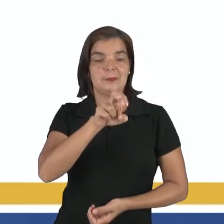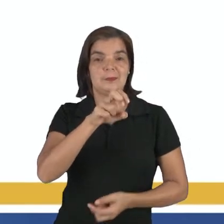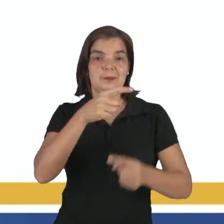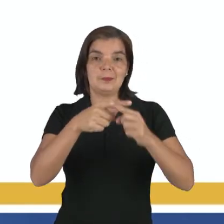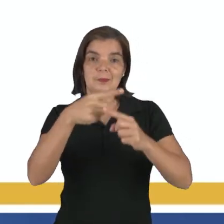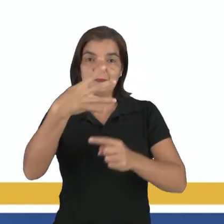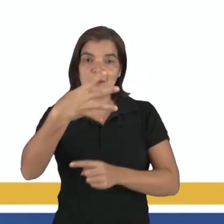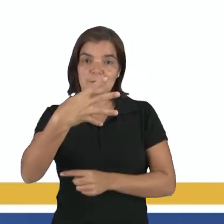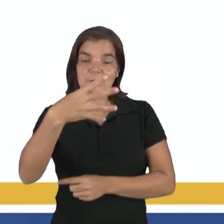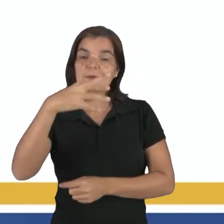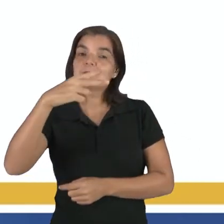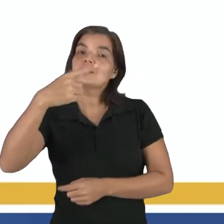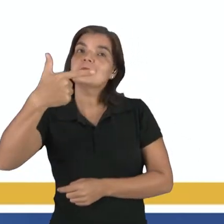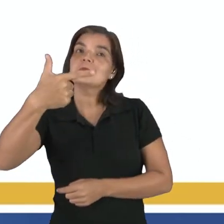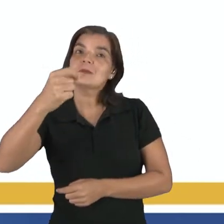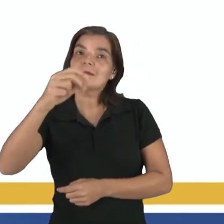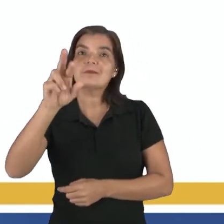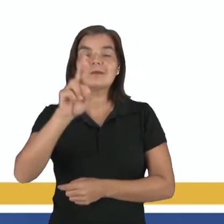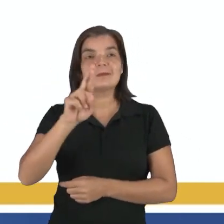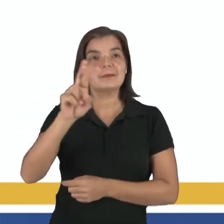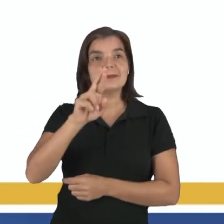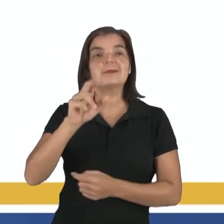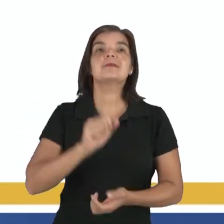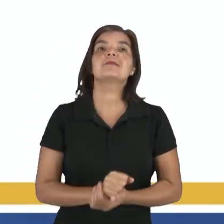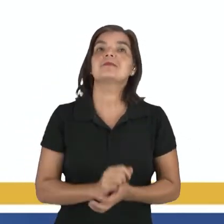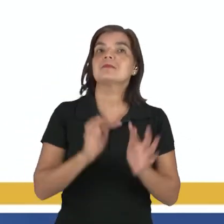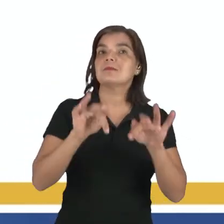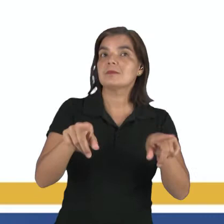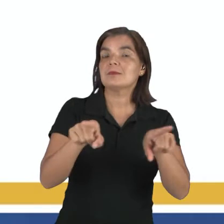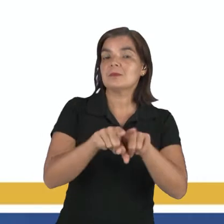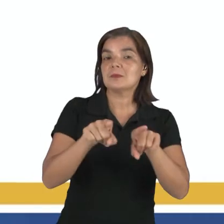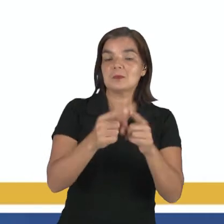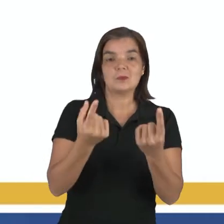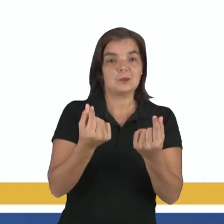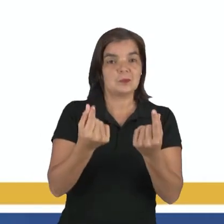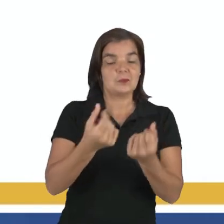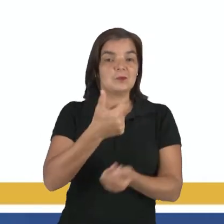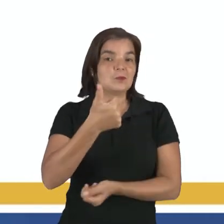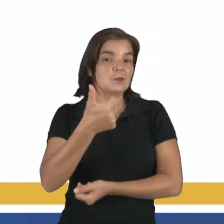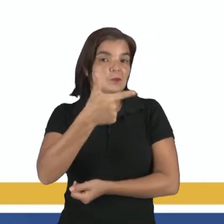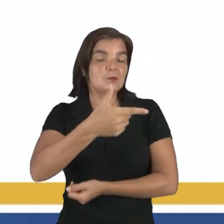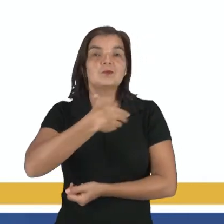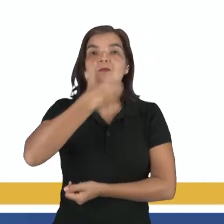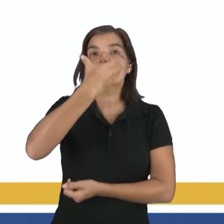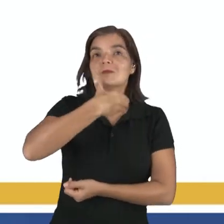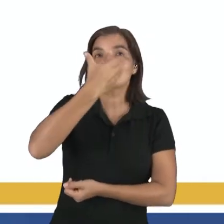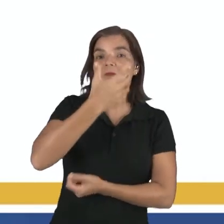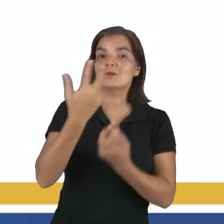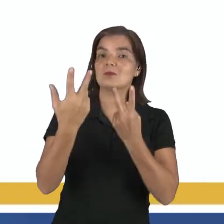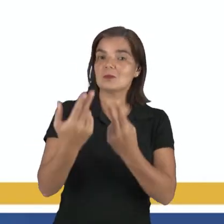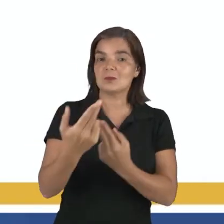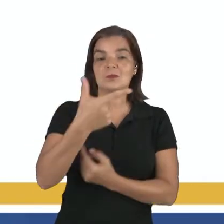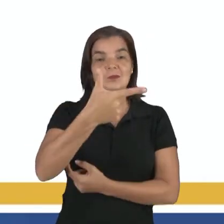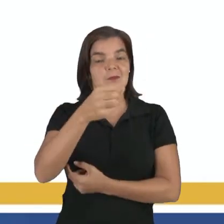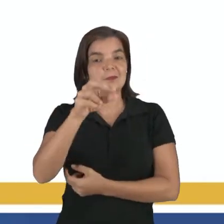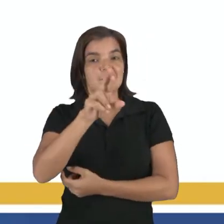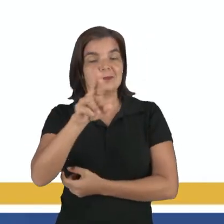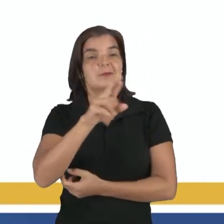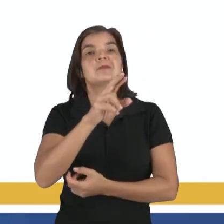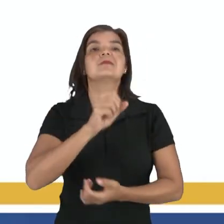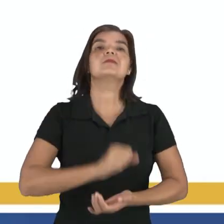a 5 x 4 = 20 reais concluímos então que o preço de 12 maçãs =